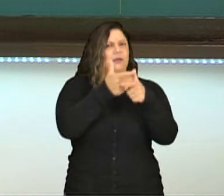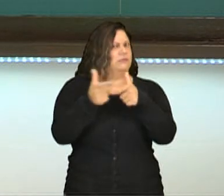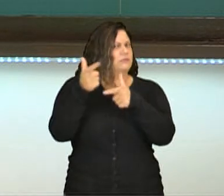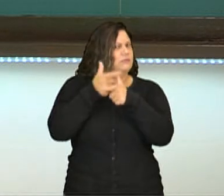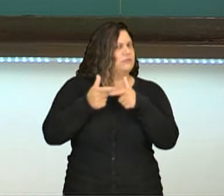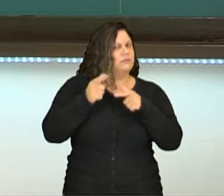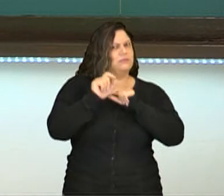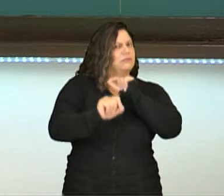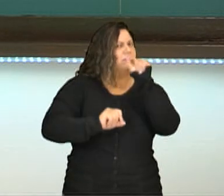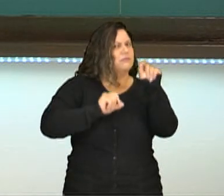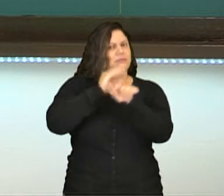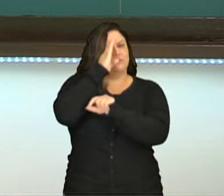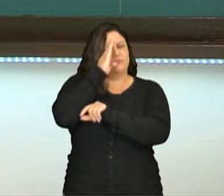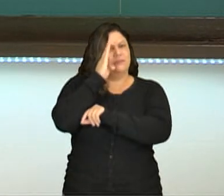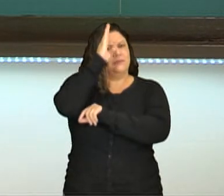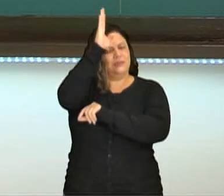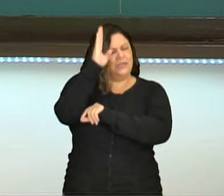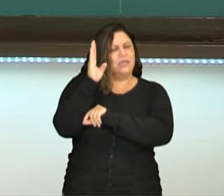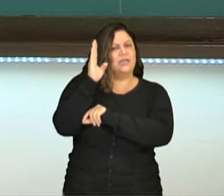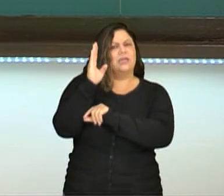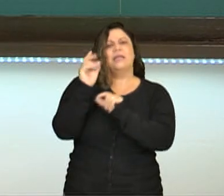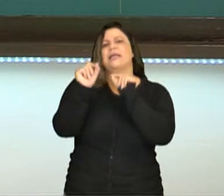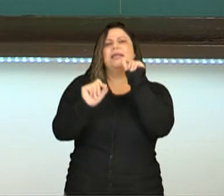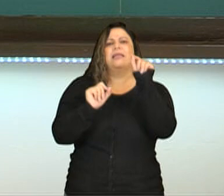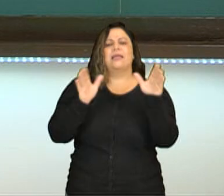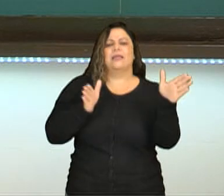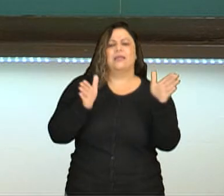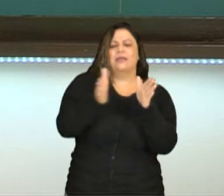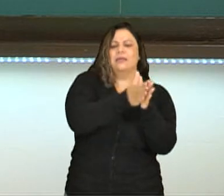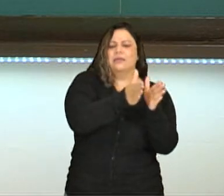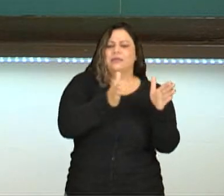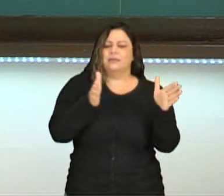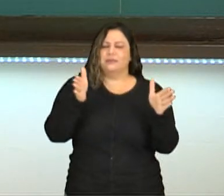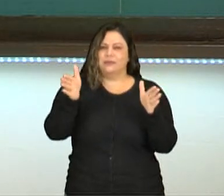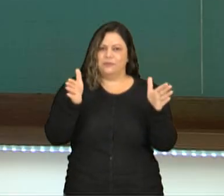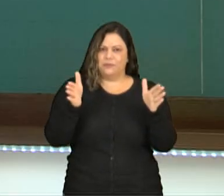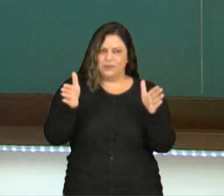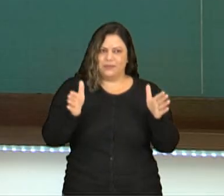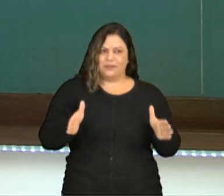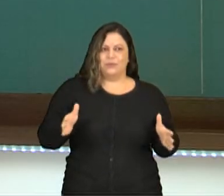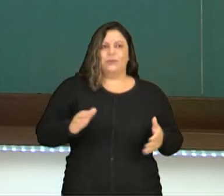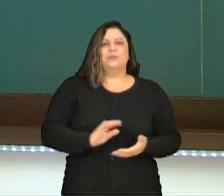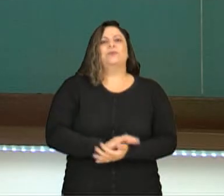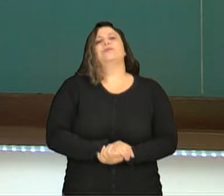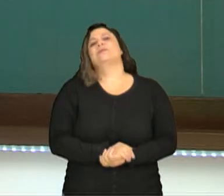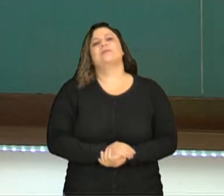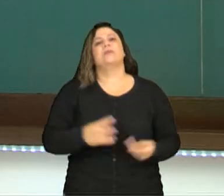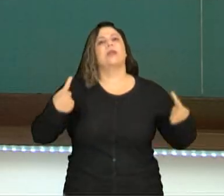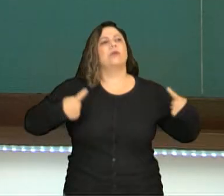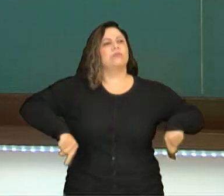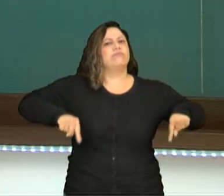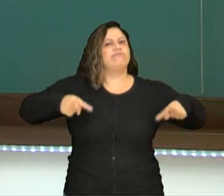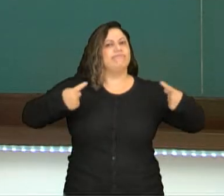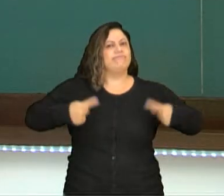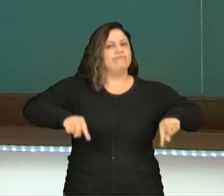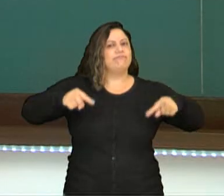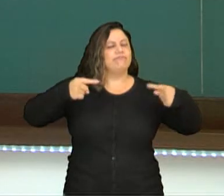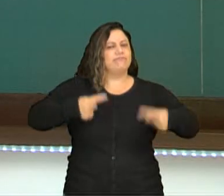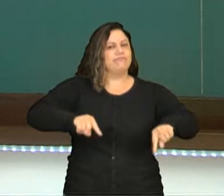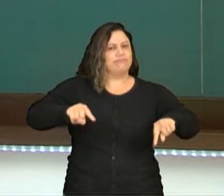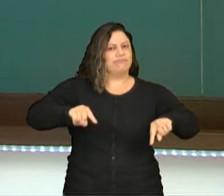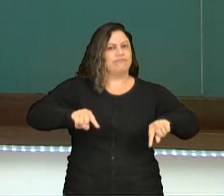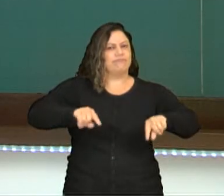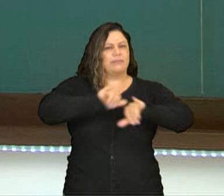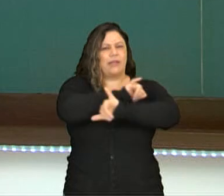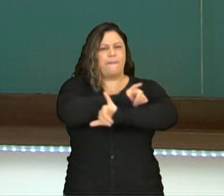que é algo fundamental para compreender esse período. Então, ao combater as heresias, fica nítido